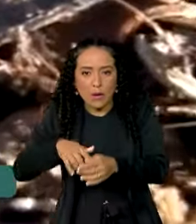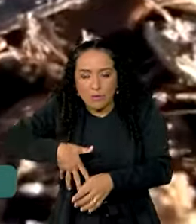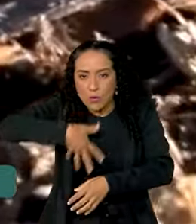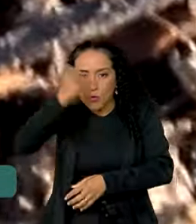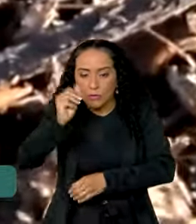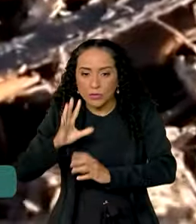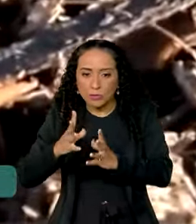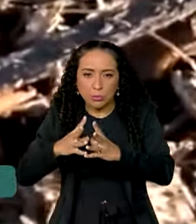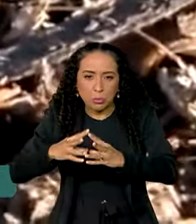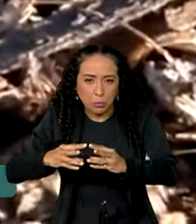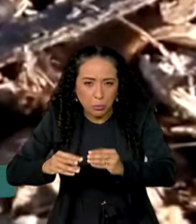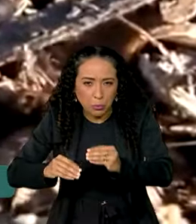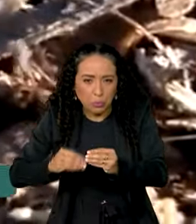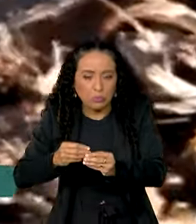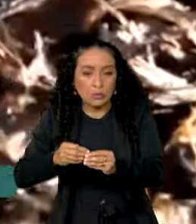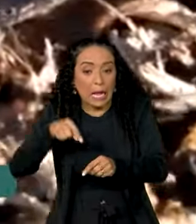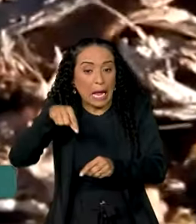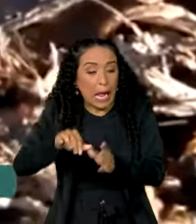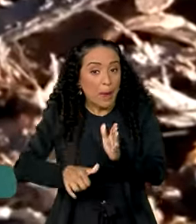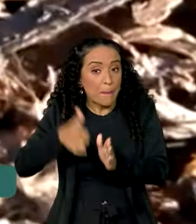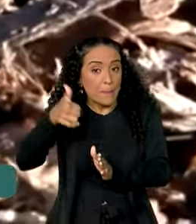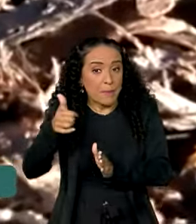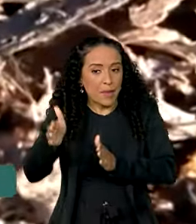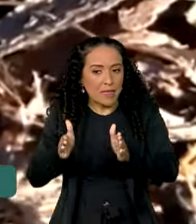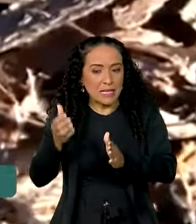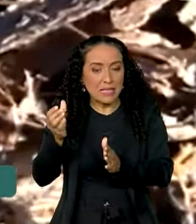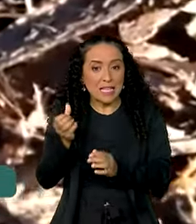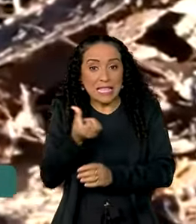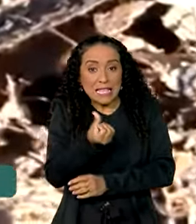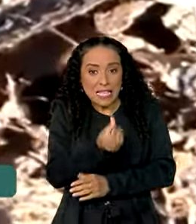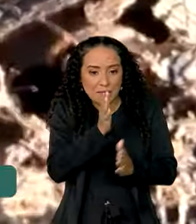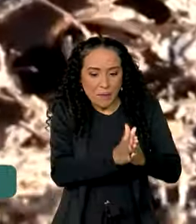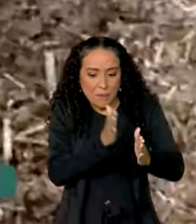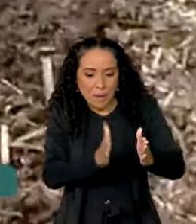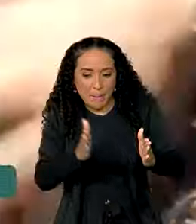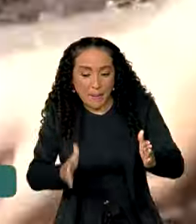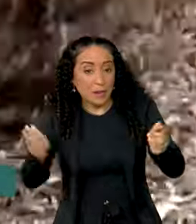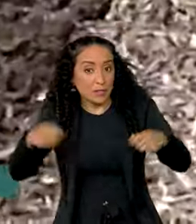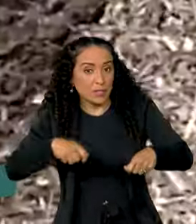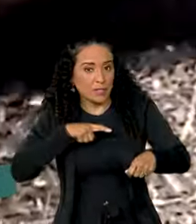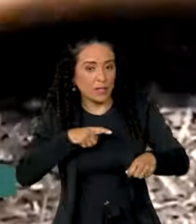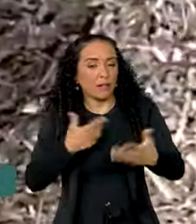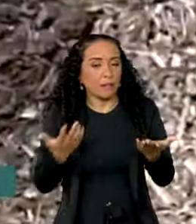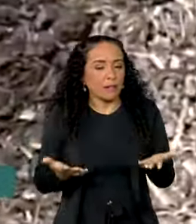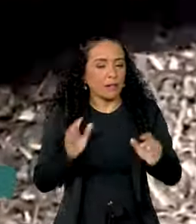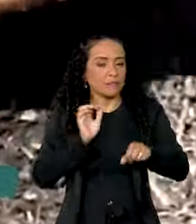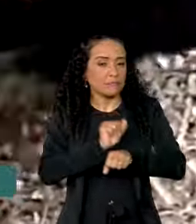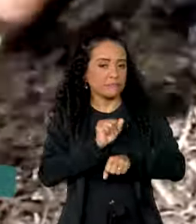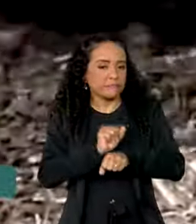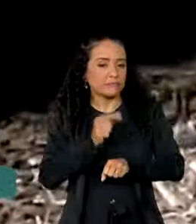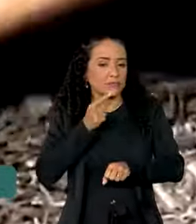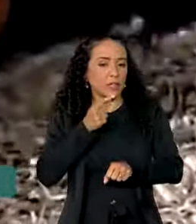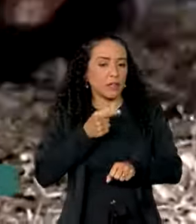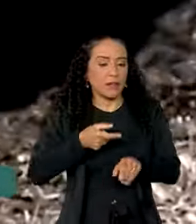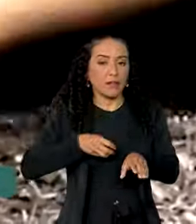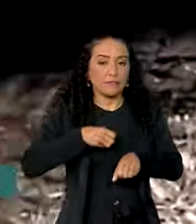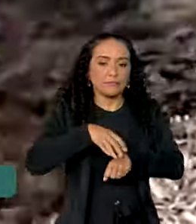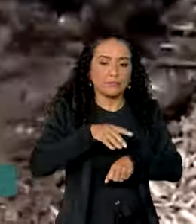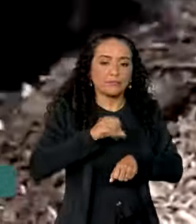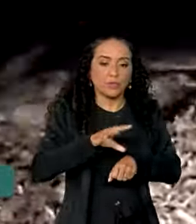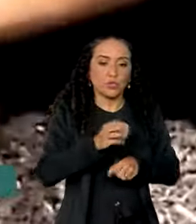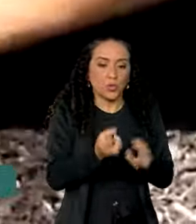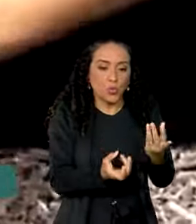a decomposição essa é a primeira das seis fases previstas e por enquanto a indicação é que o adubo seja